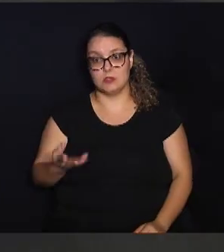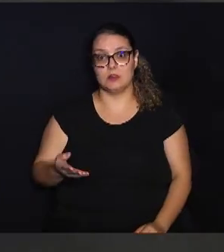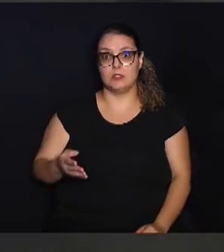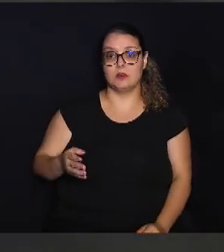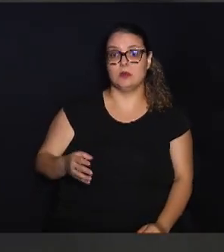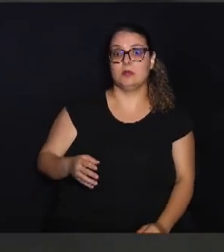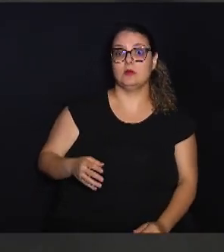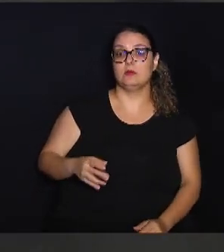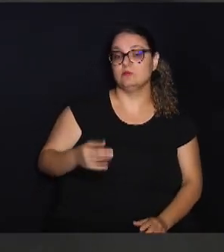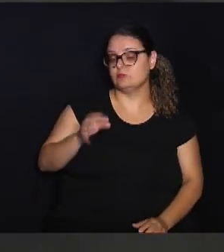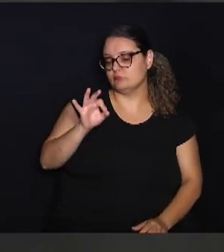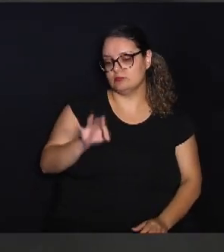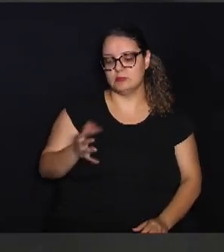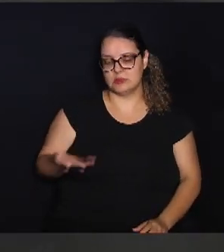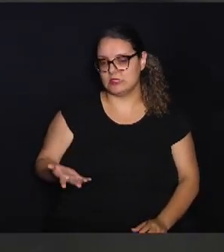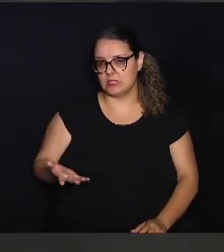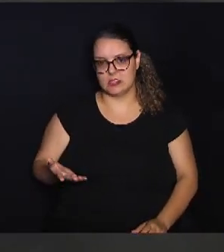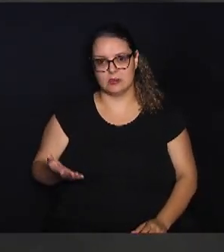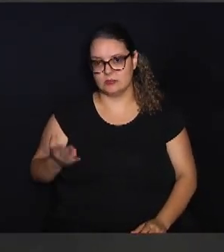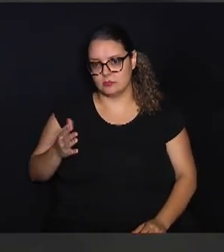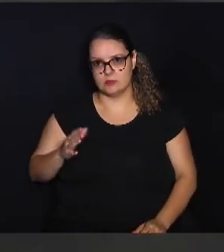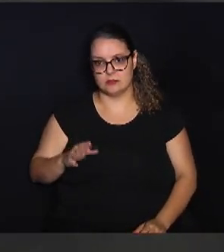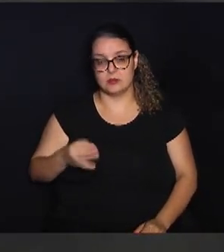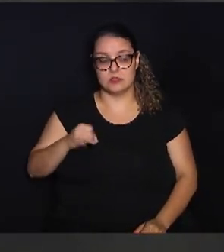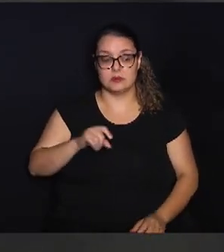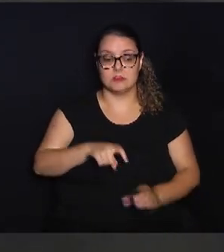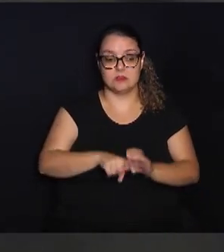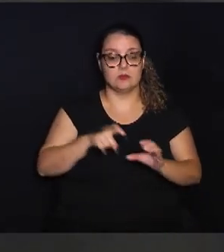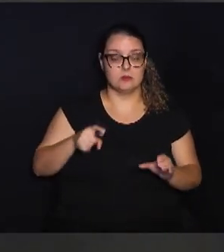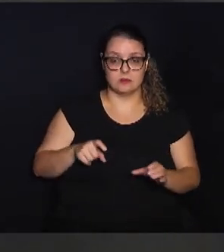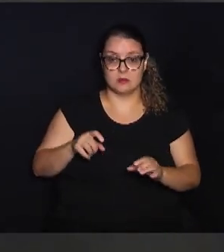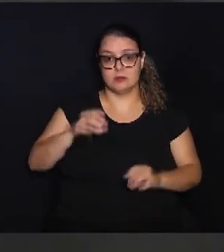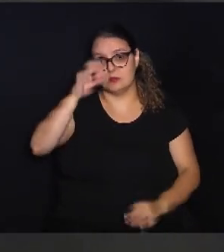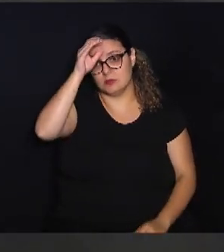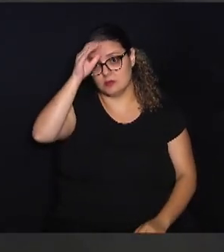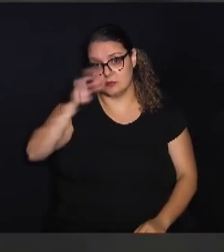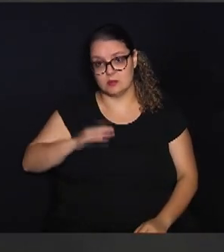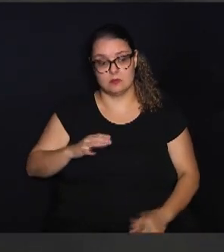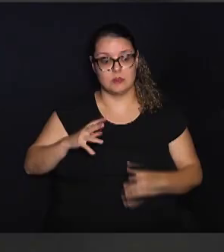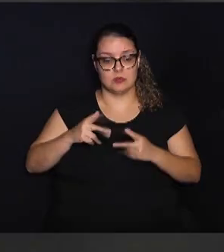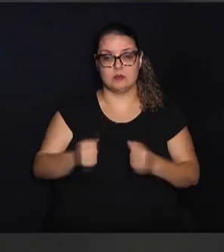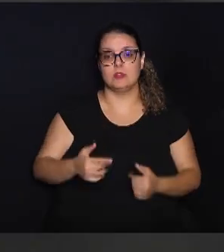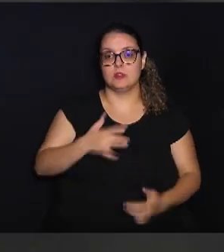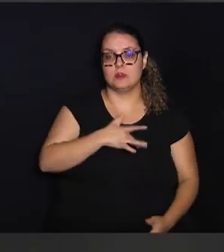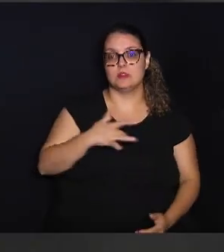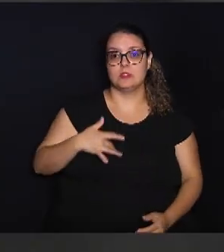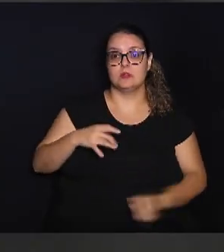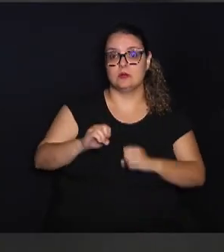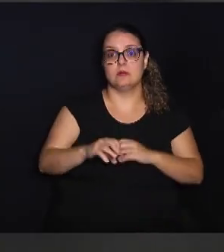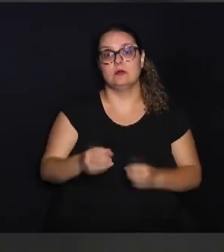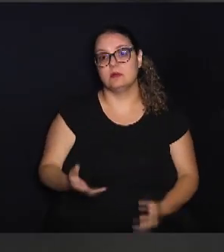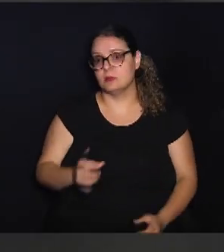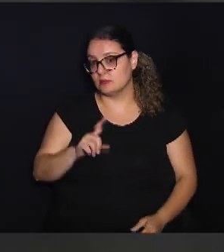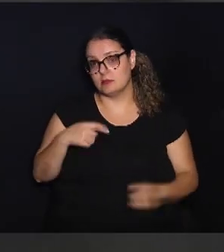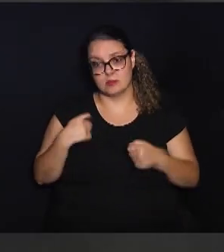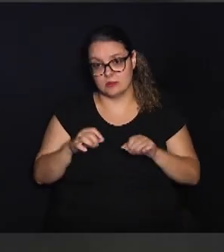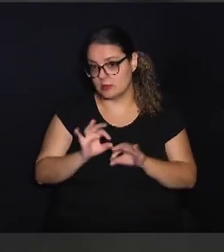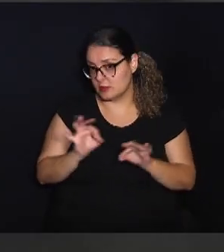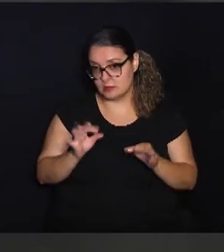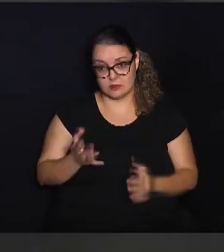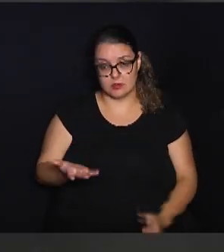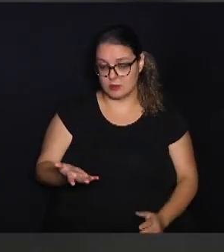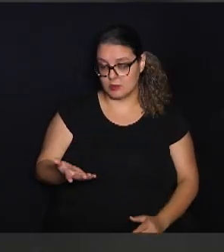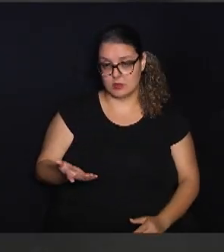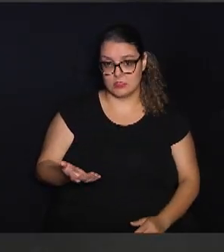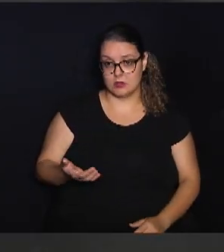marcada. E esse sistema, se você der autonomia para o cidadão, se você der tudo para ele, se você der saúde, educação, não vai precisar de nada disso. Esses caras